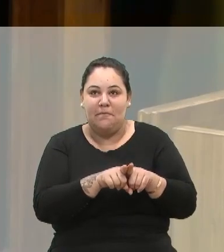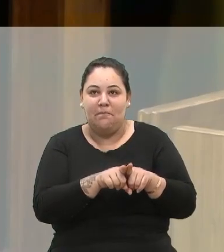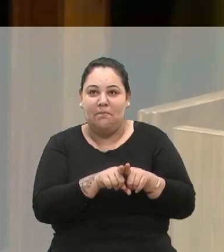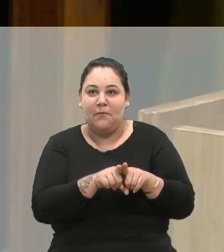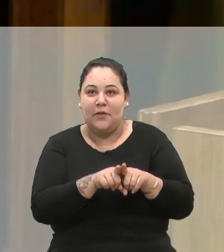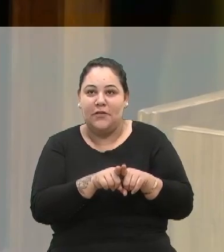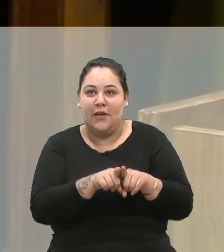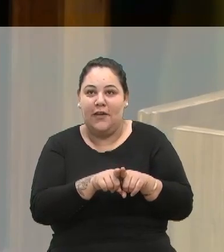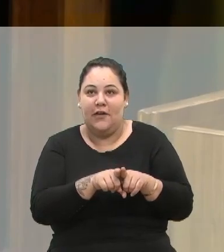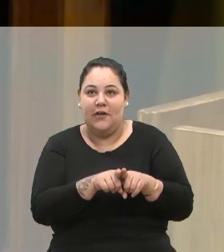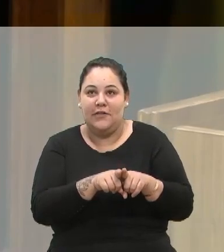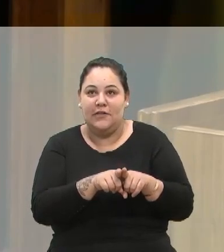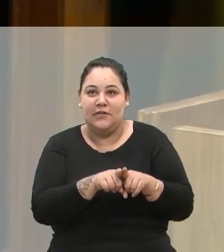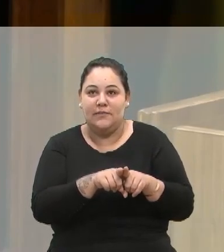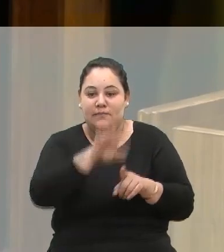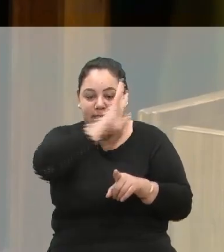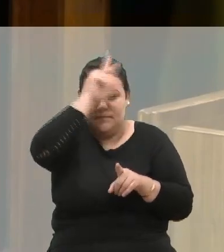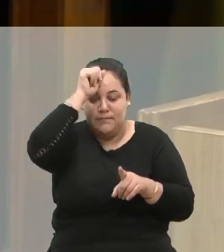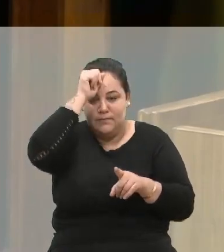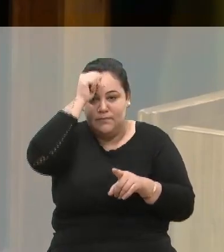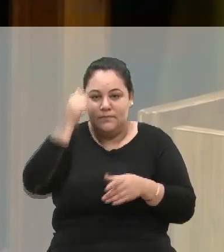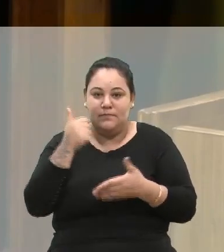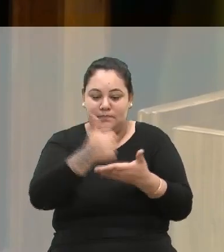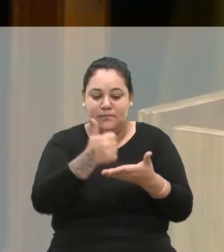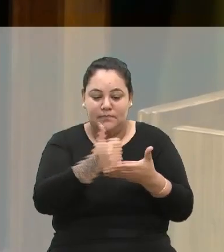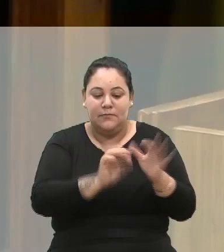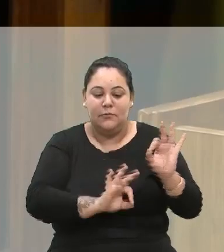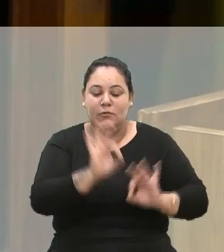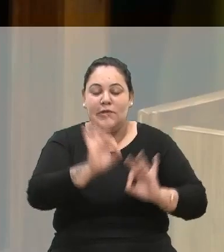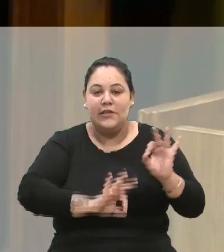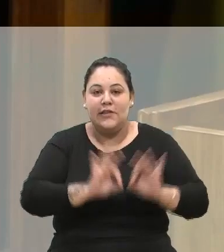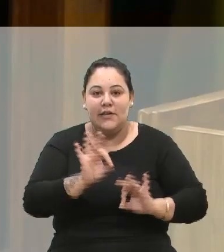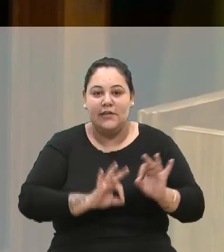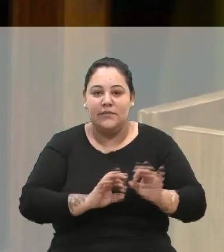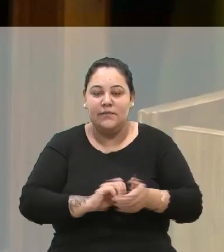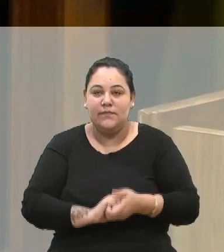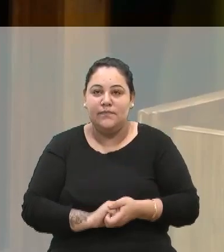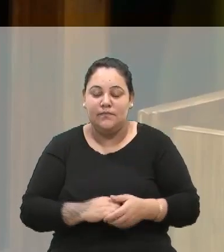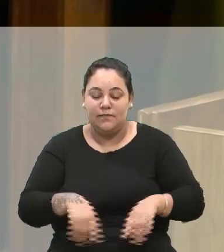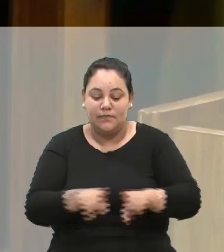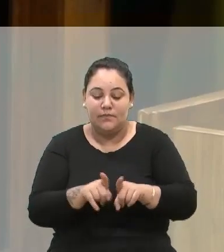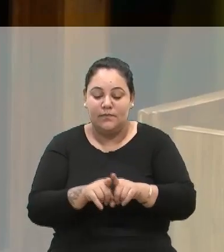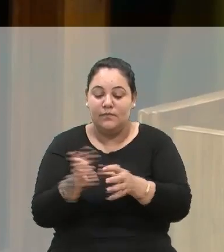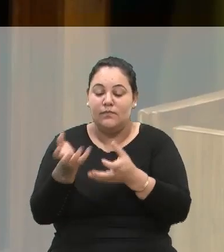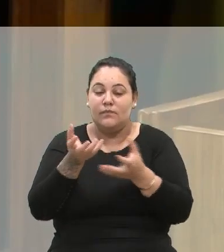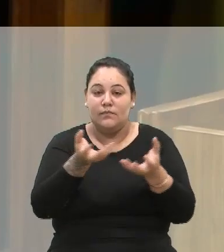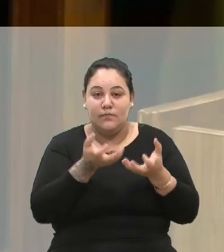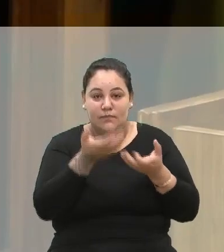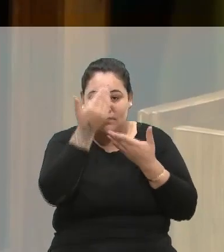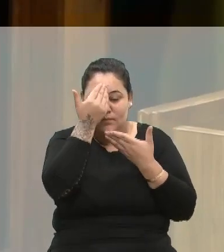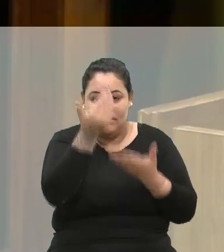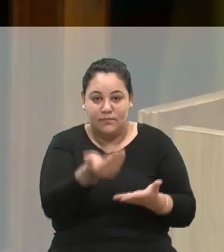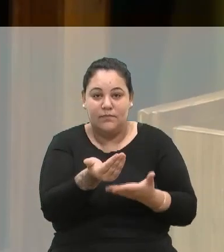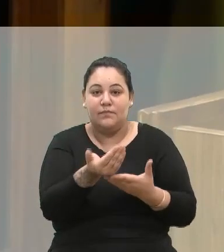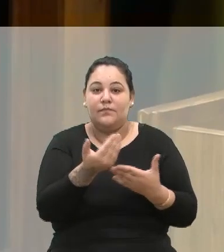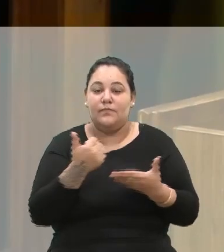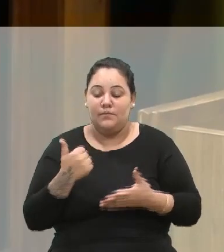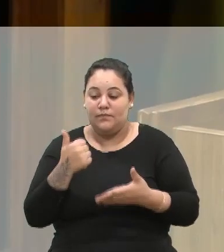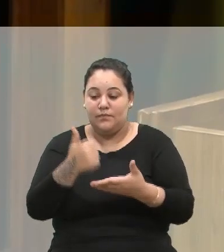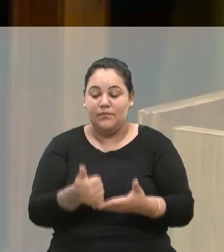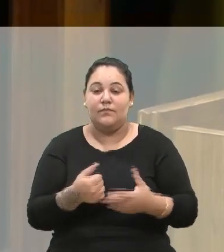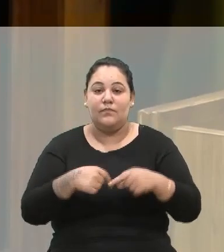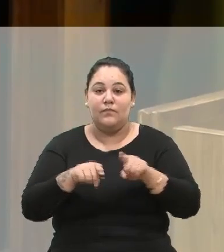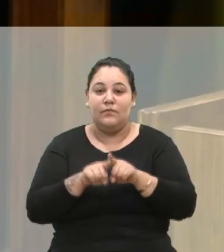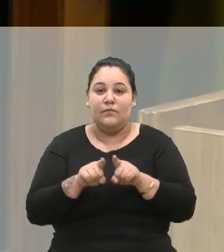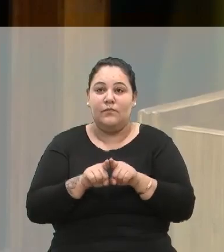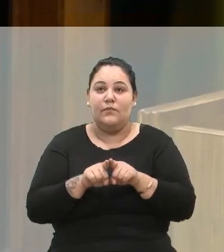Prefeitura Municipal, que apoia o nosso projeto. Também quero agradecer o apoio também aí